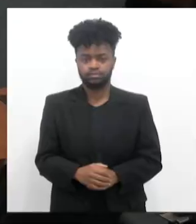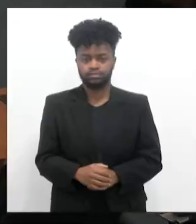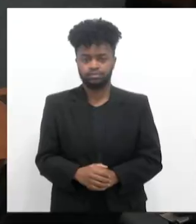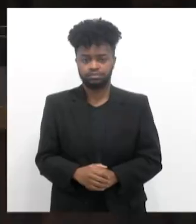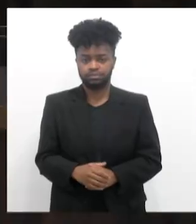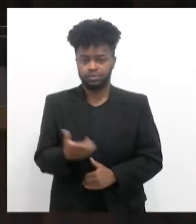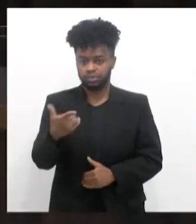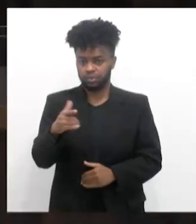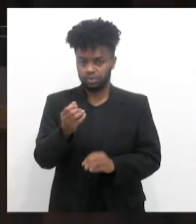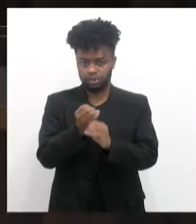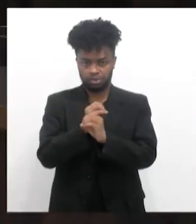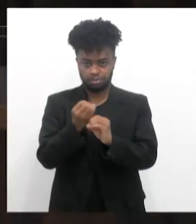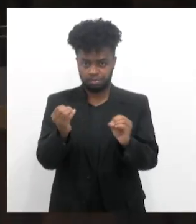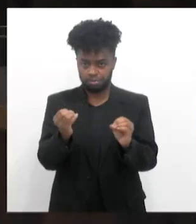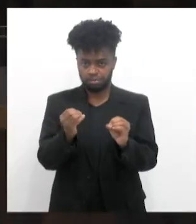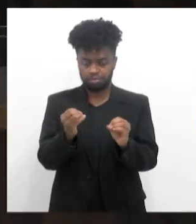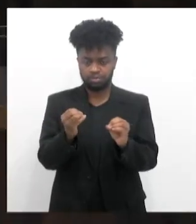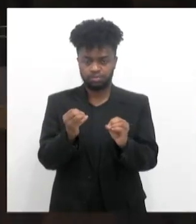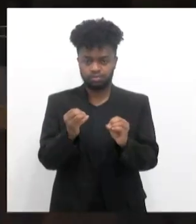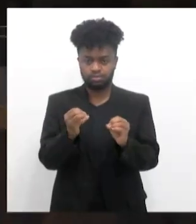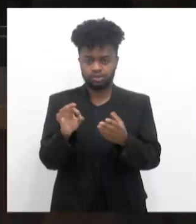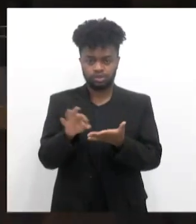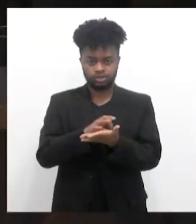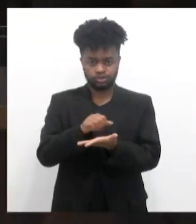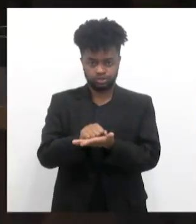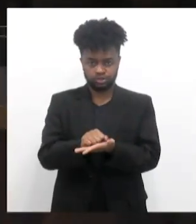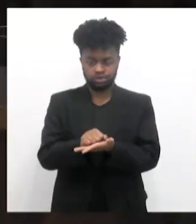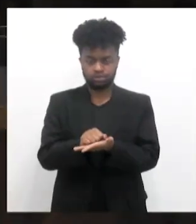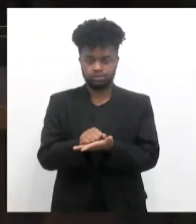Em não havendo mais